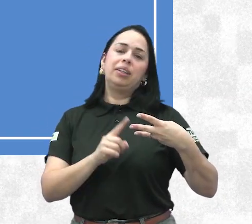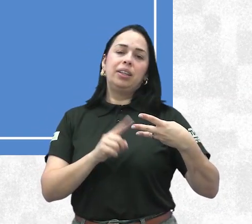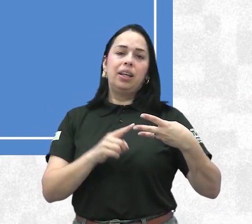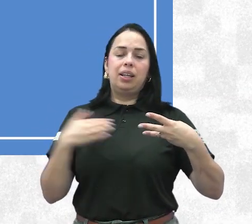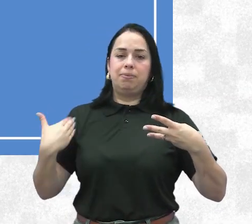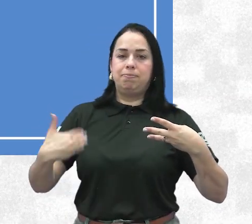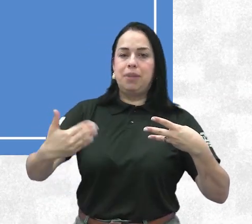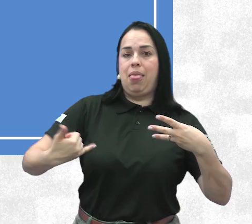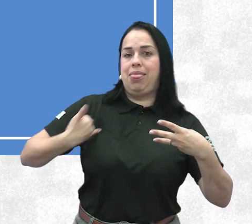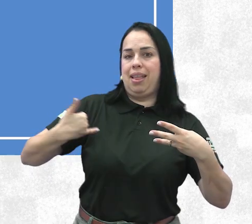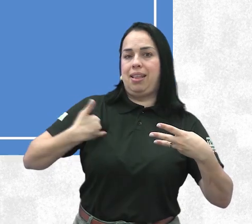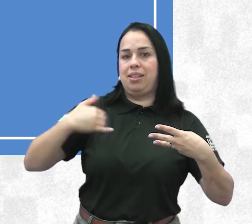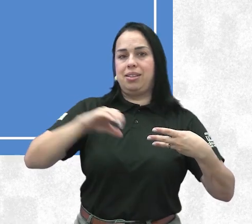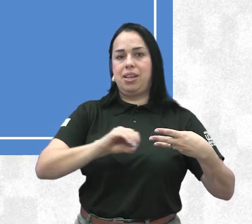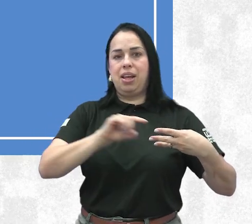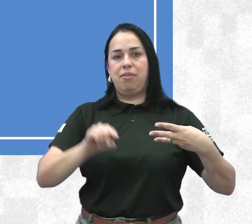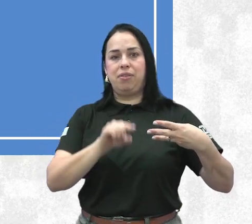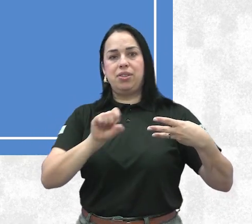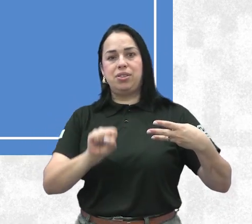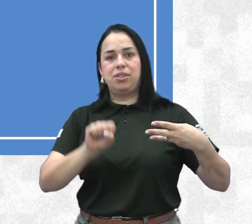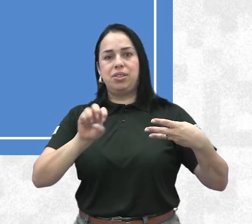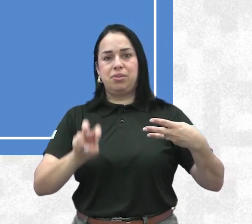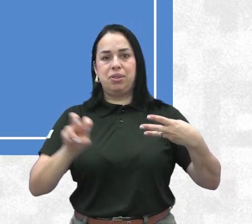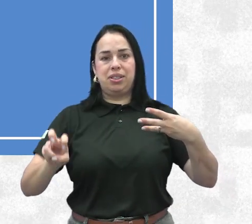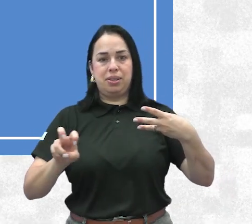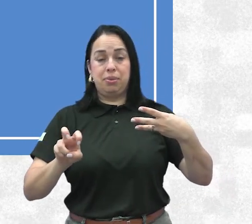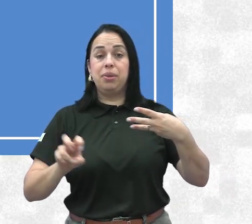0,804, a longevidade